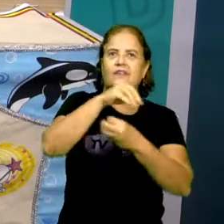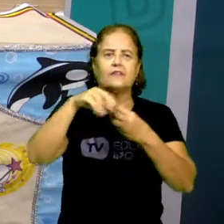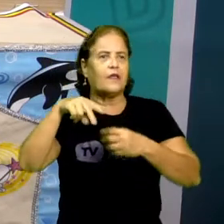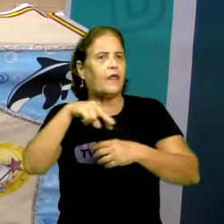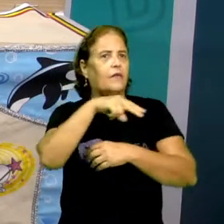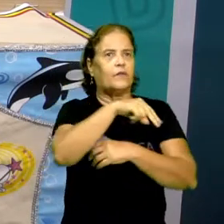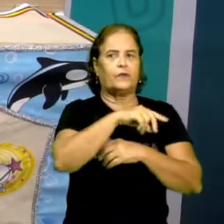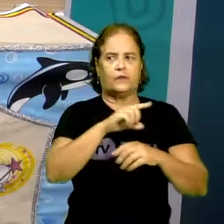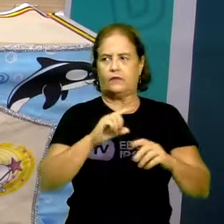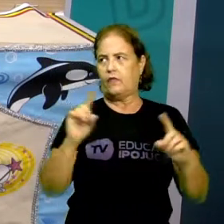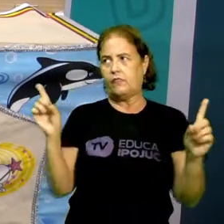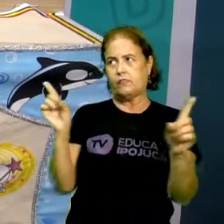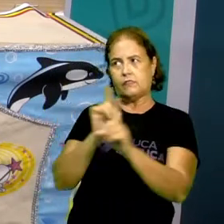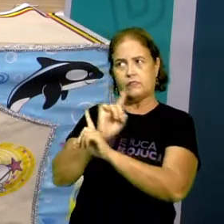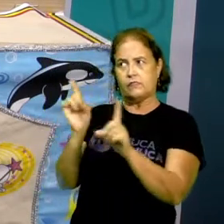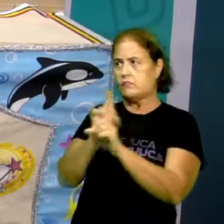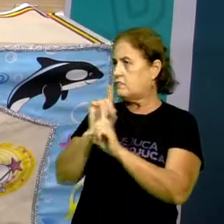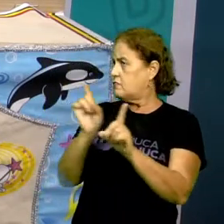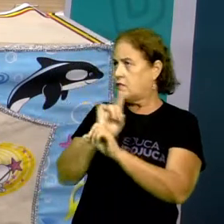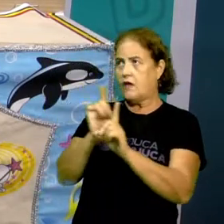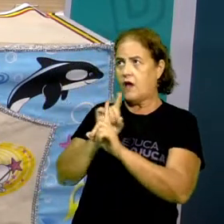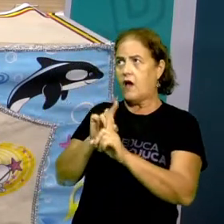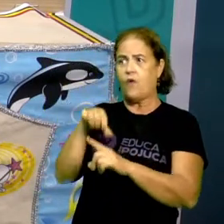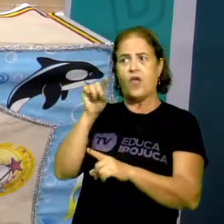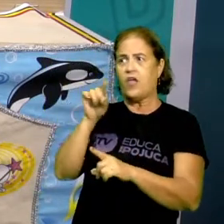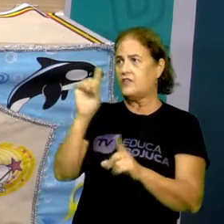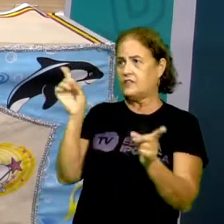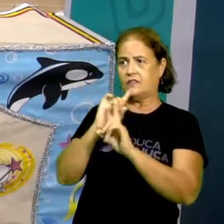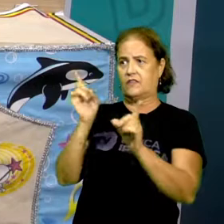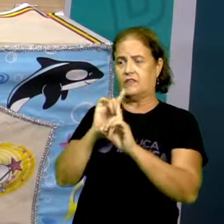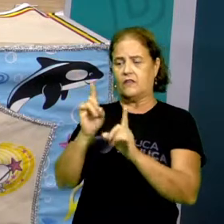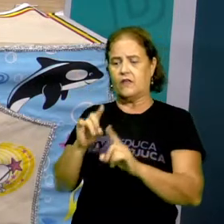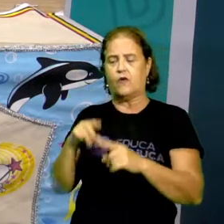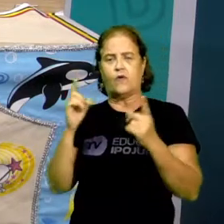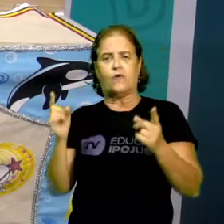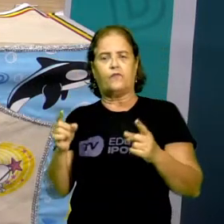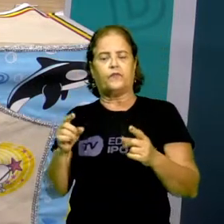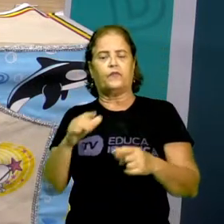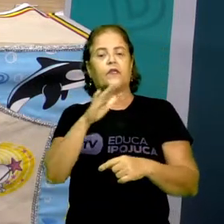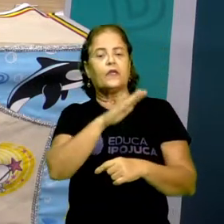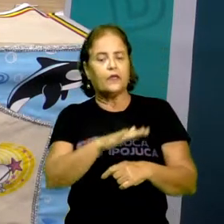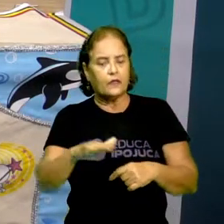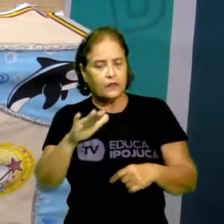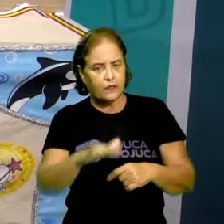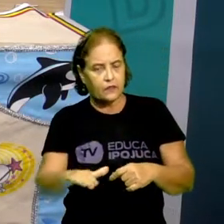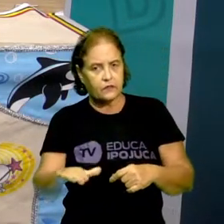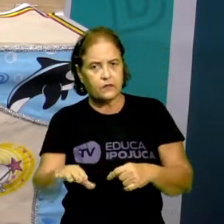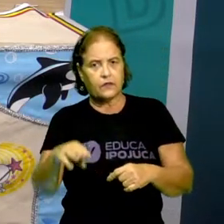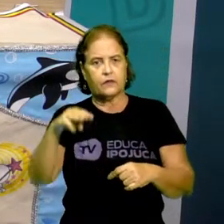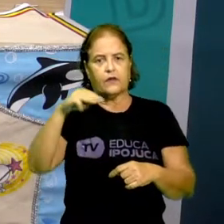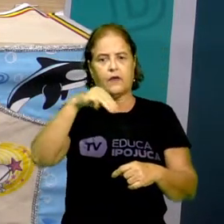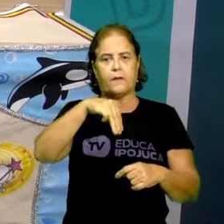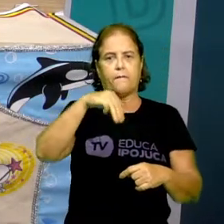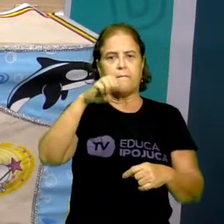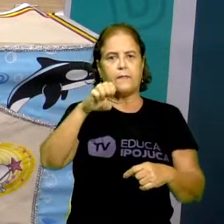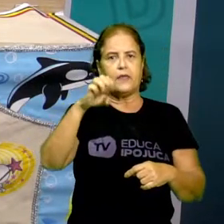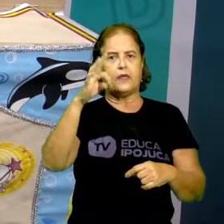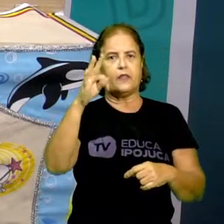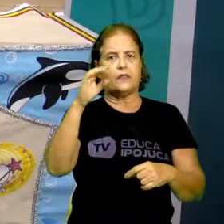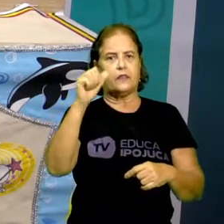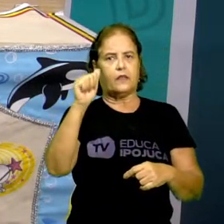essa metamorfose que tia Lê tá falando. Escuta essa metamorfose em casa. Não, criança. A metamorfose é o nome